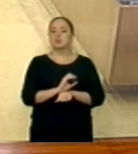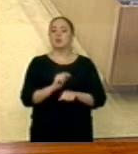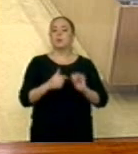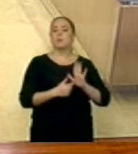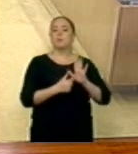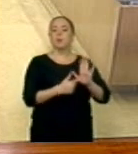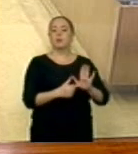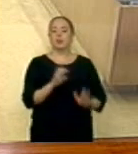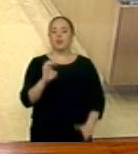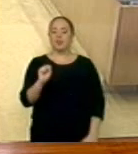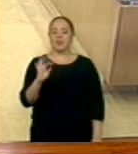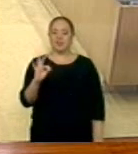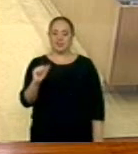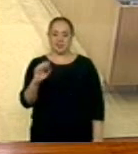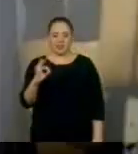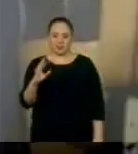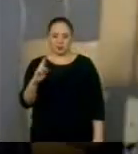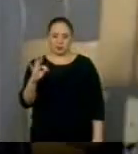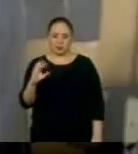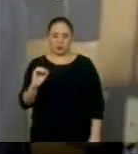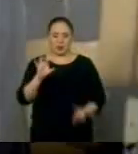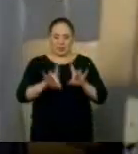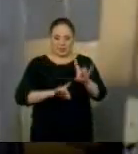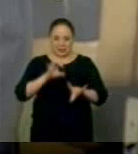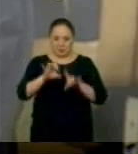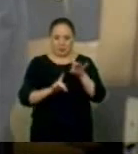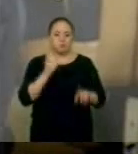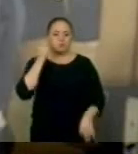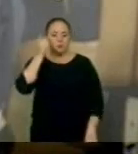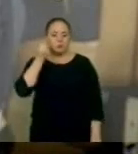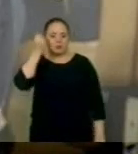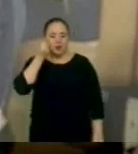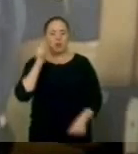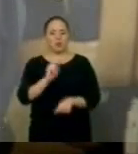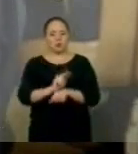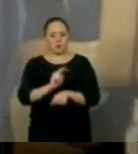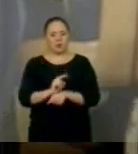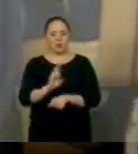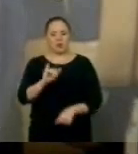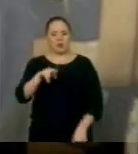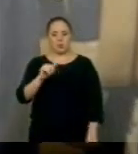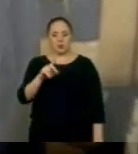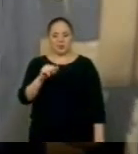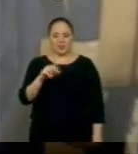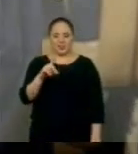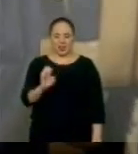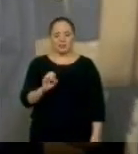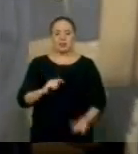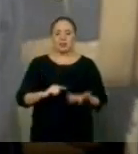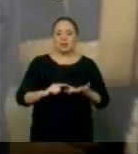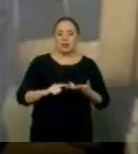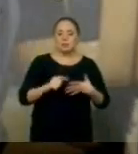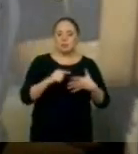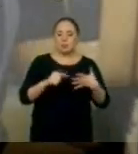um estatuto específico do congressista, um estatuto que cuida da imunidade material, da imunidade formal, da prerrogativa de